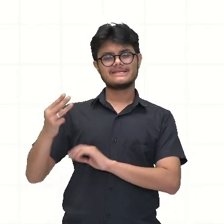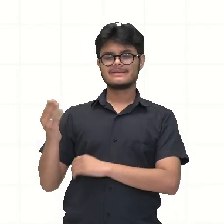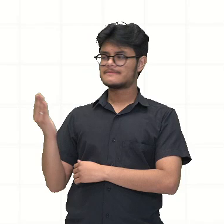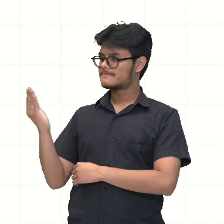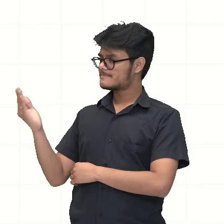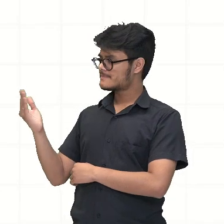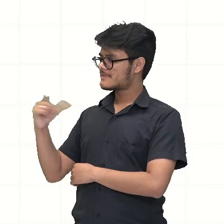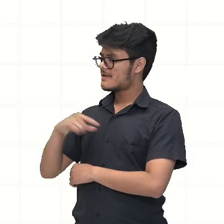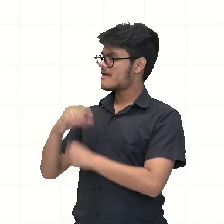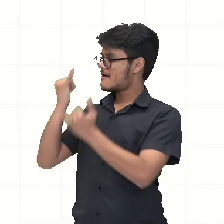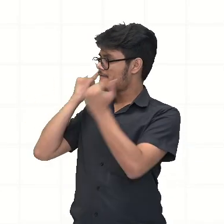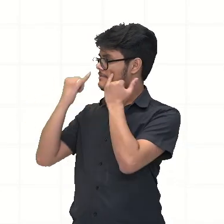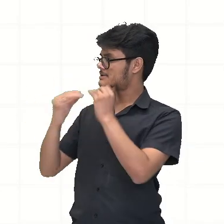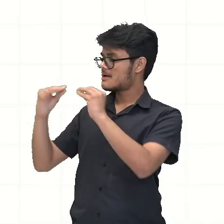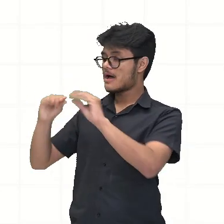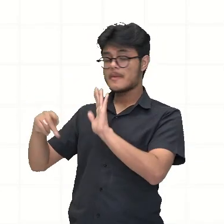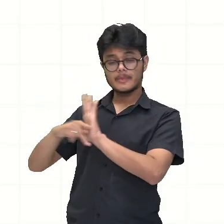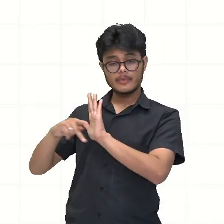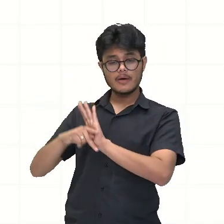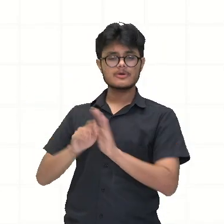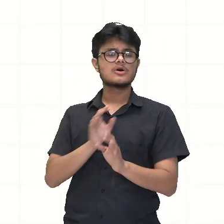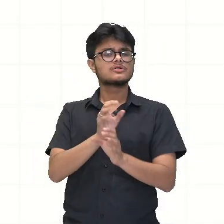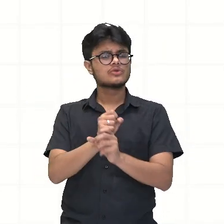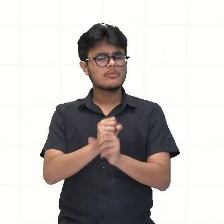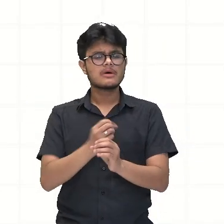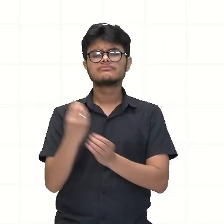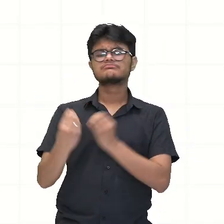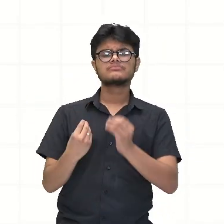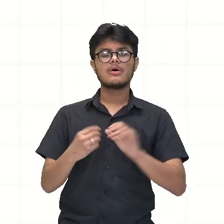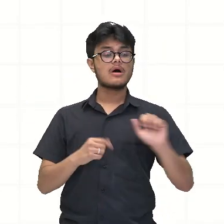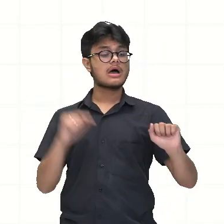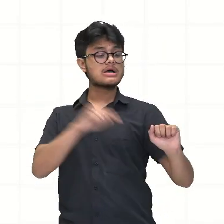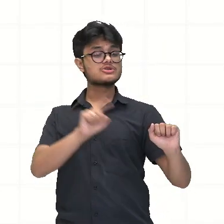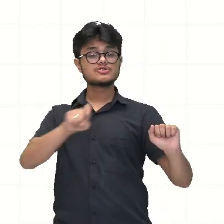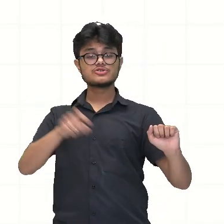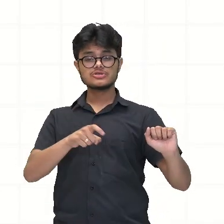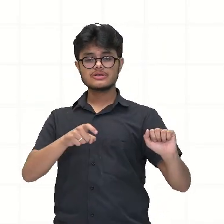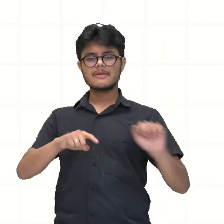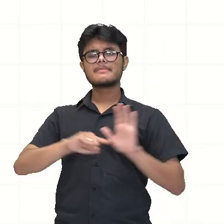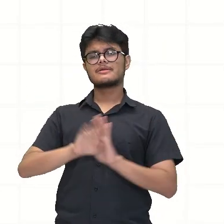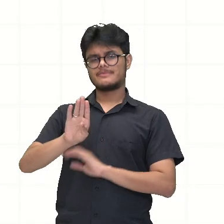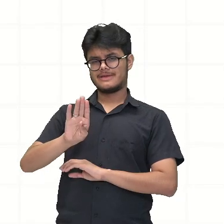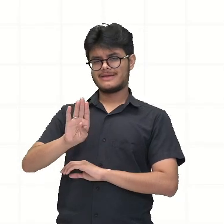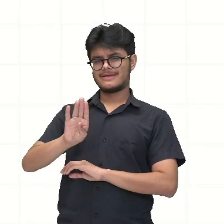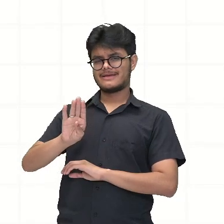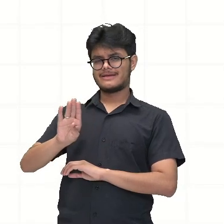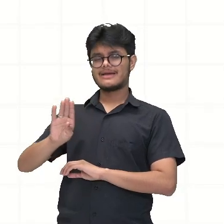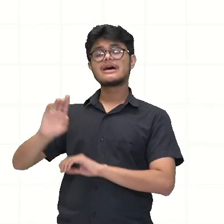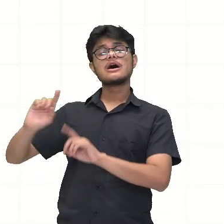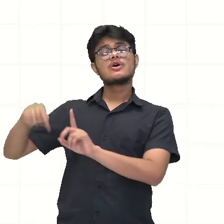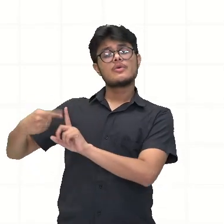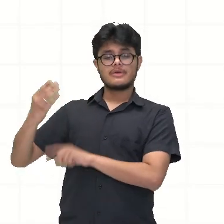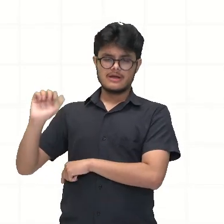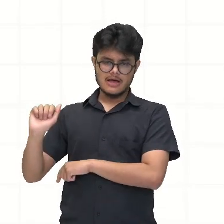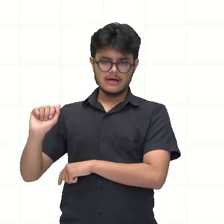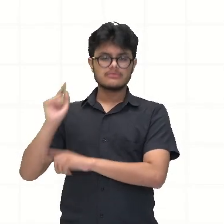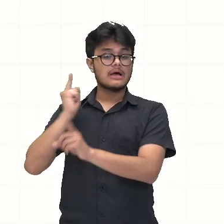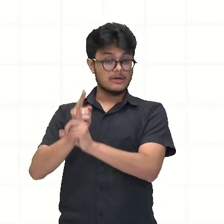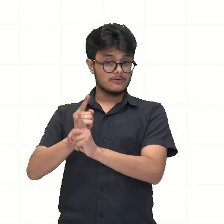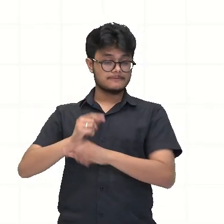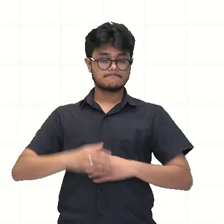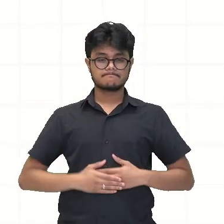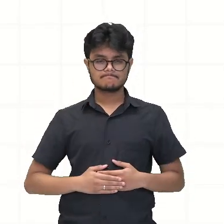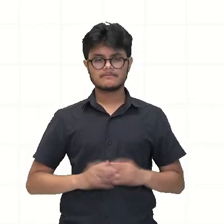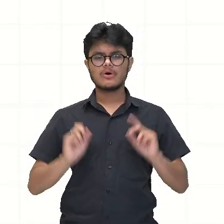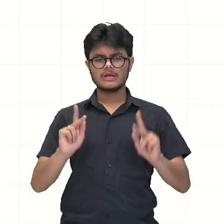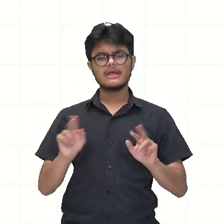o valor de A fazendo esse cálculo. O valor x é igual a menos b sobre A. Aí a gente encontra a lei de formação. Mas